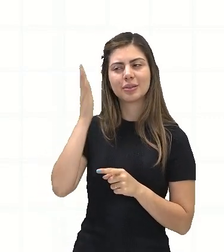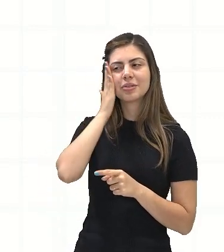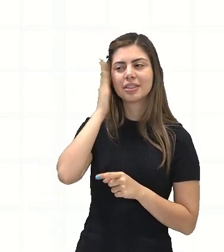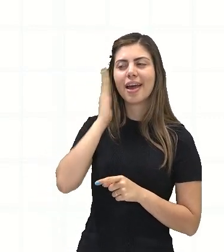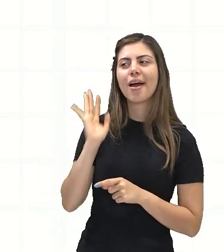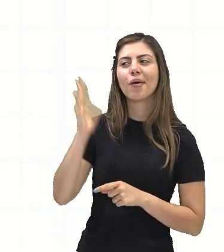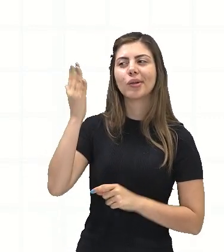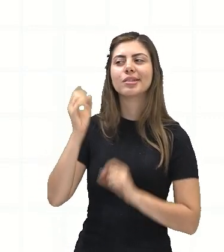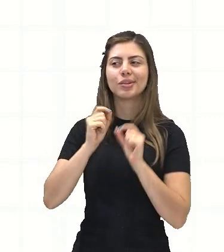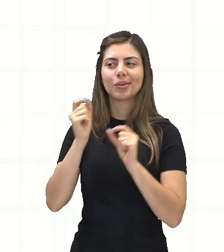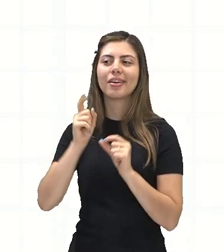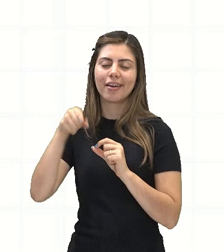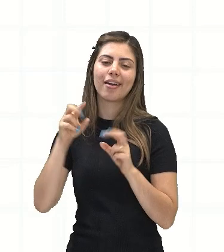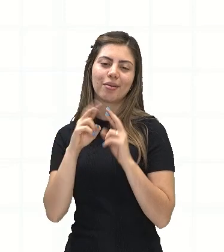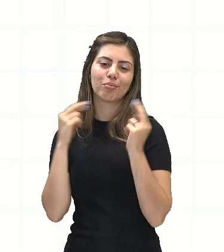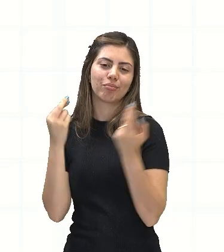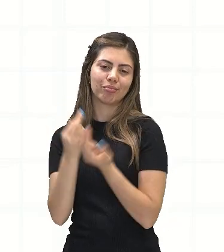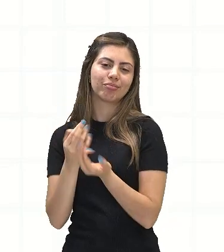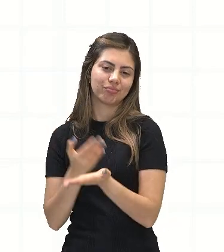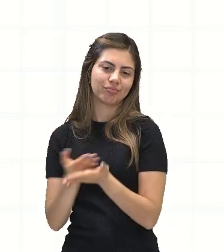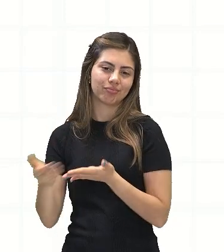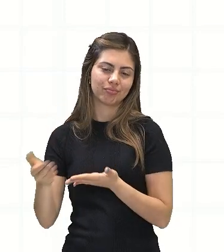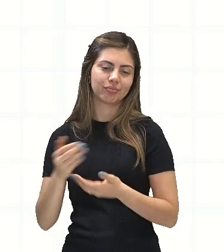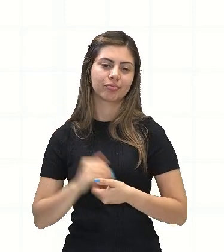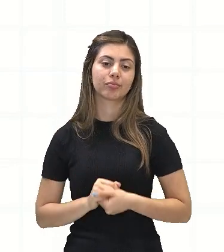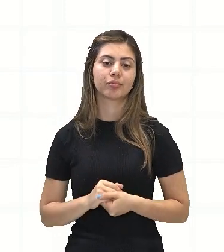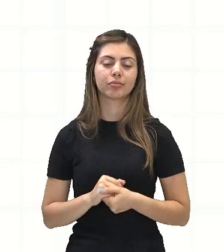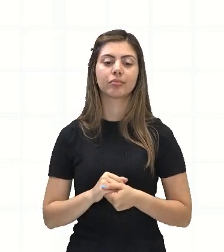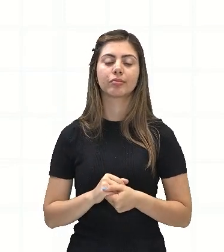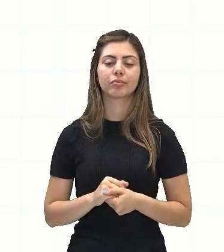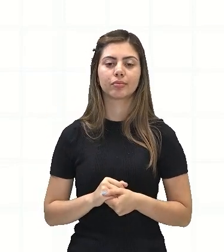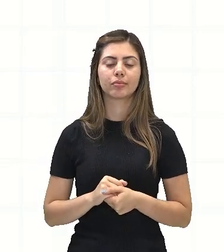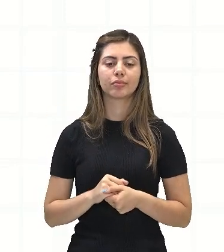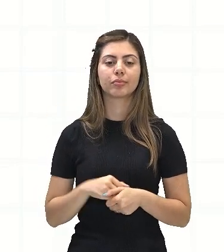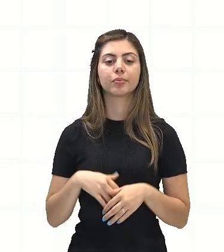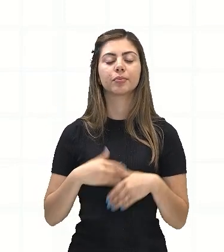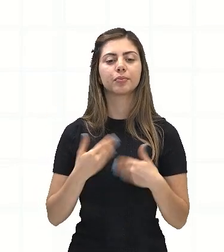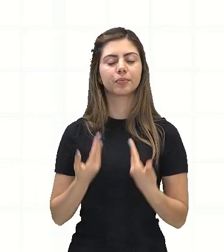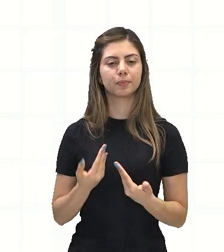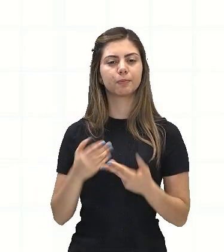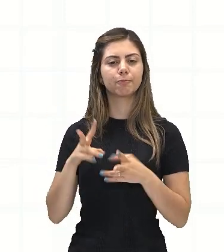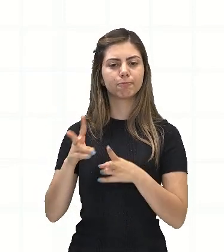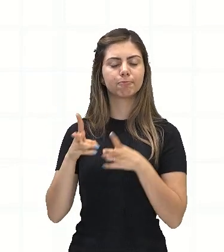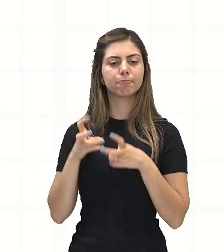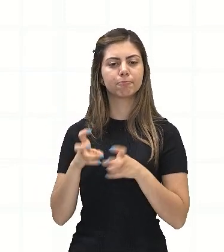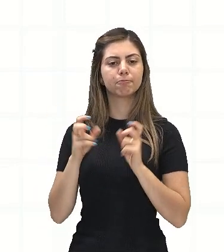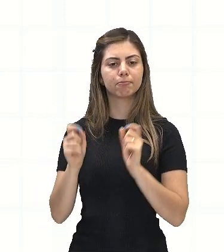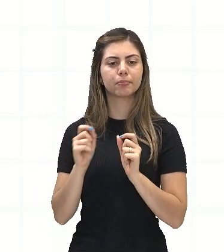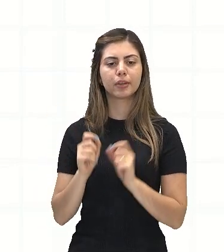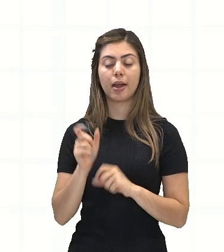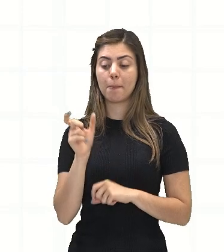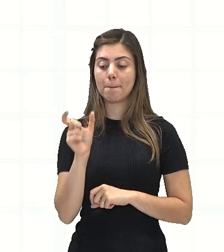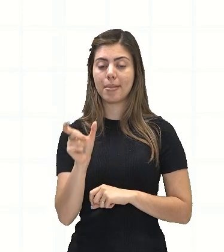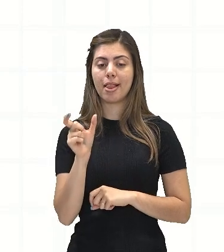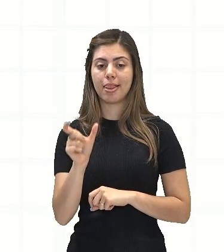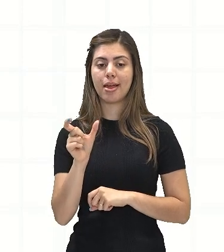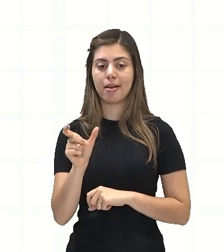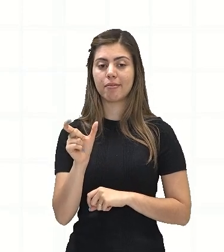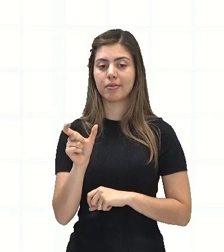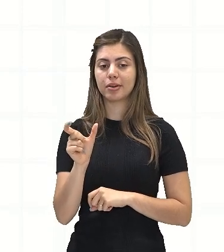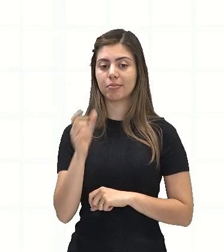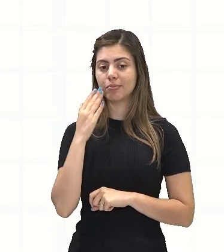uma conferência. E sei que ela começou, né? Então, nota que esta palavra aqui,